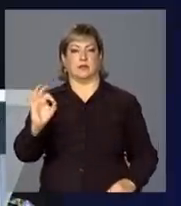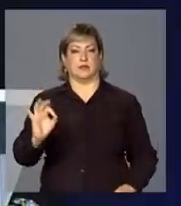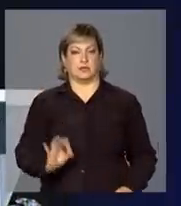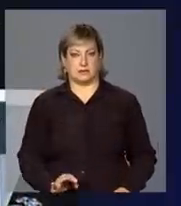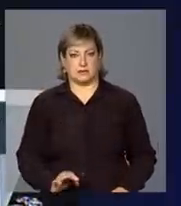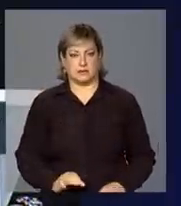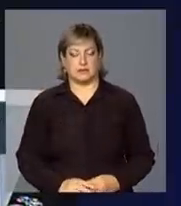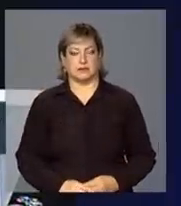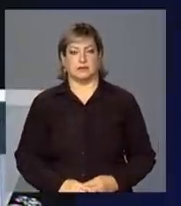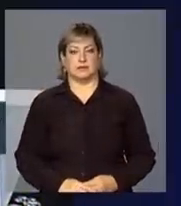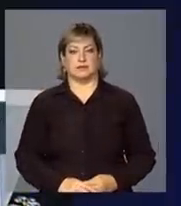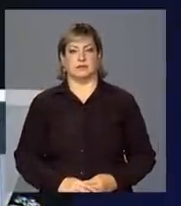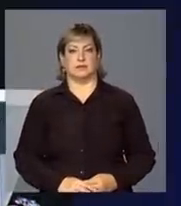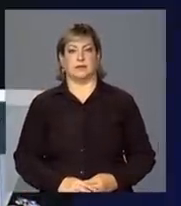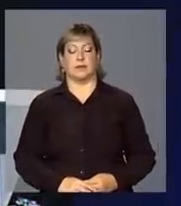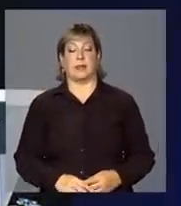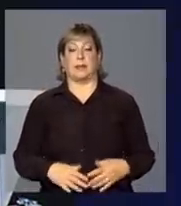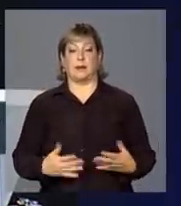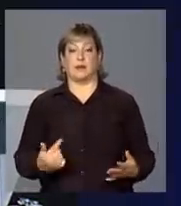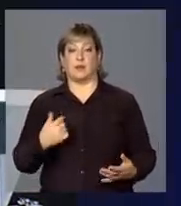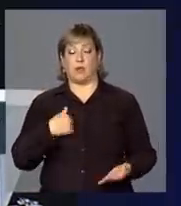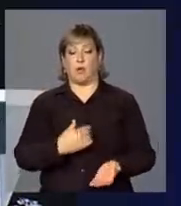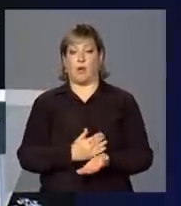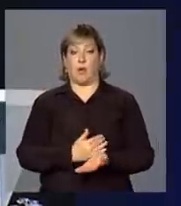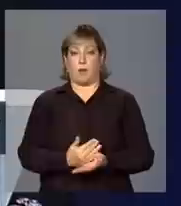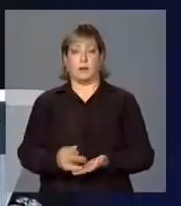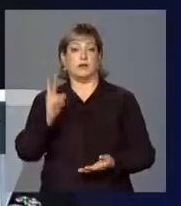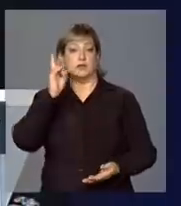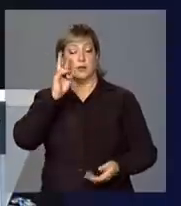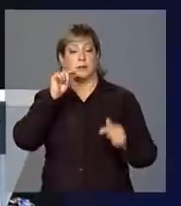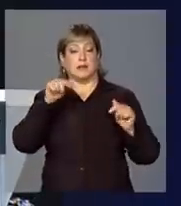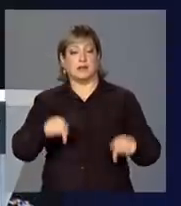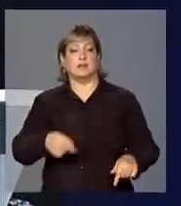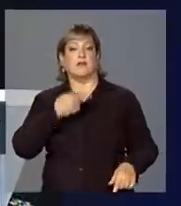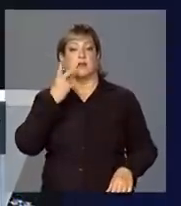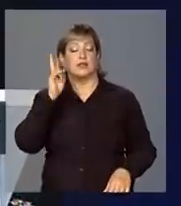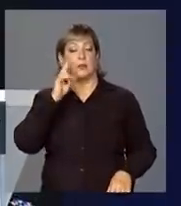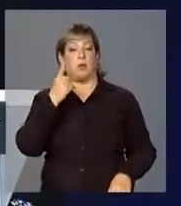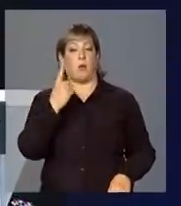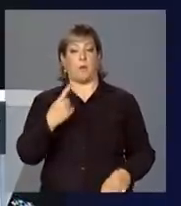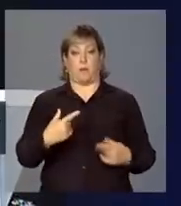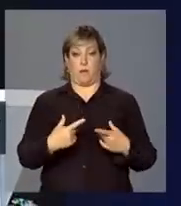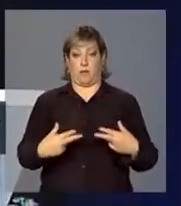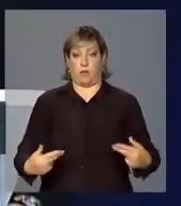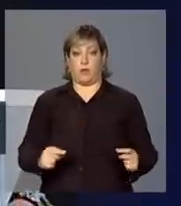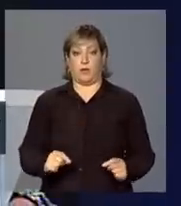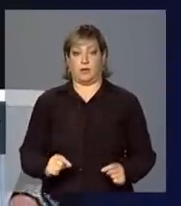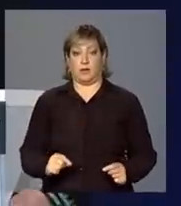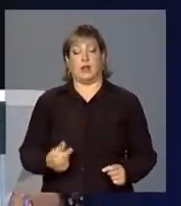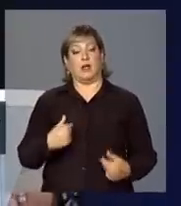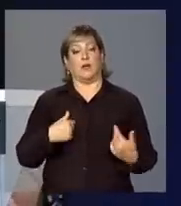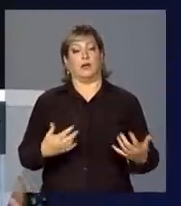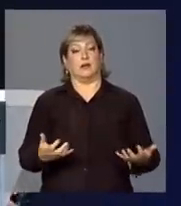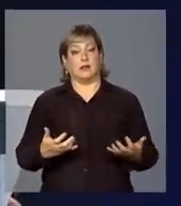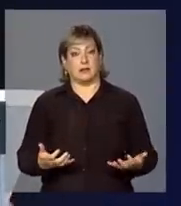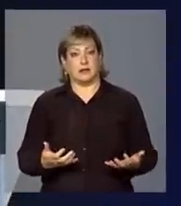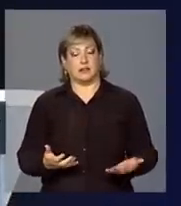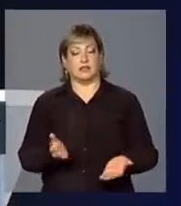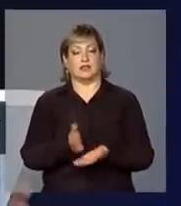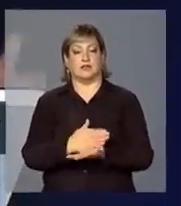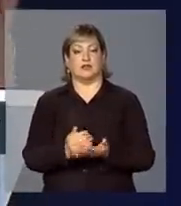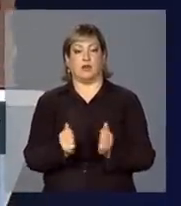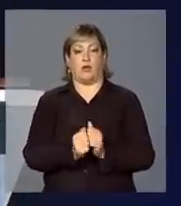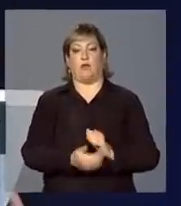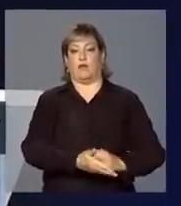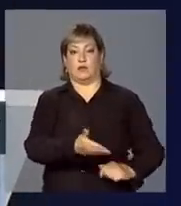20%. E eu começo nesse aspecto destacando uma iniciativa que eu queria compartilhar